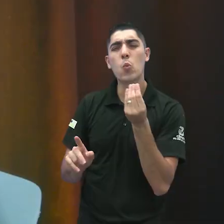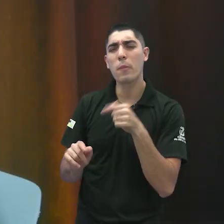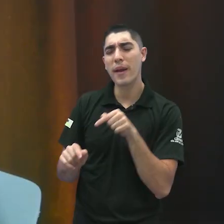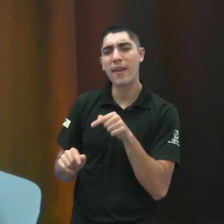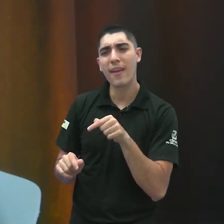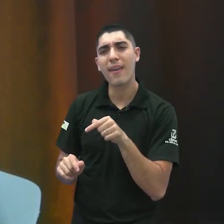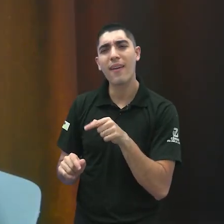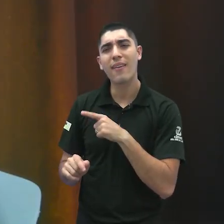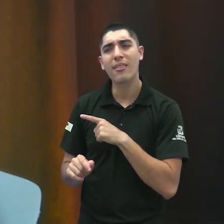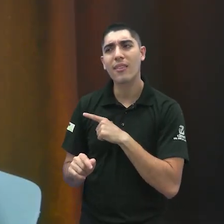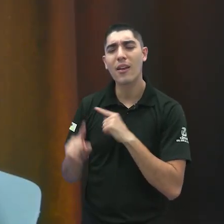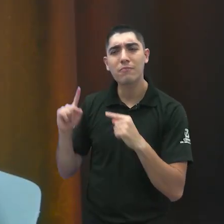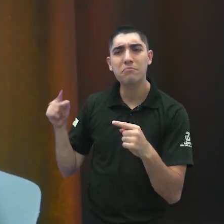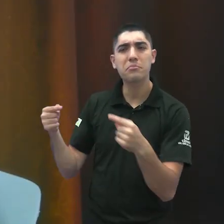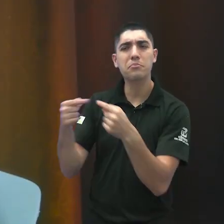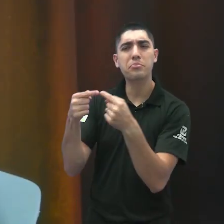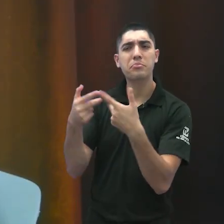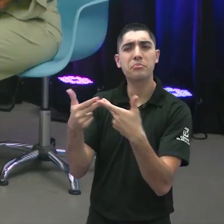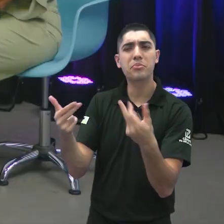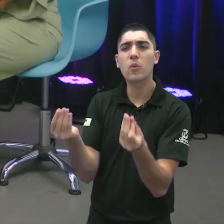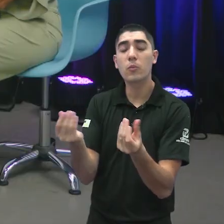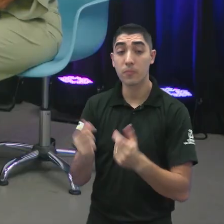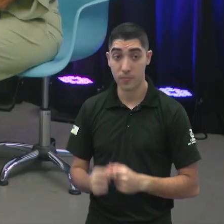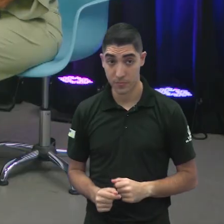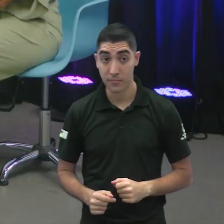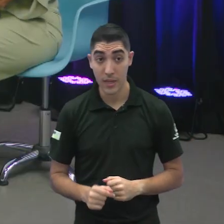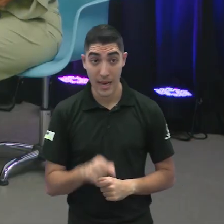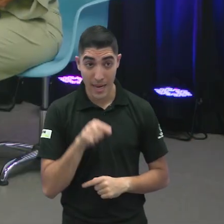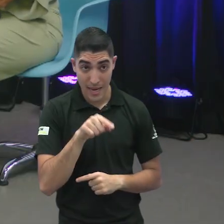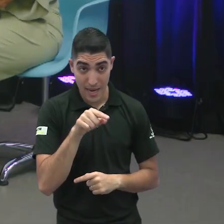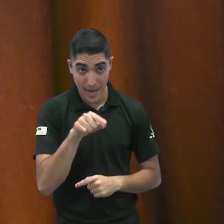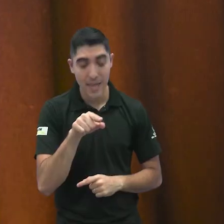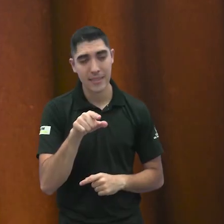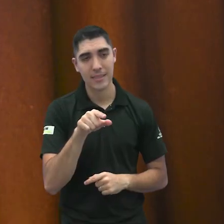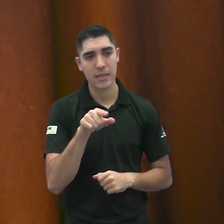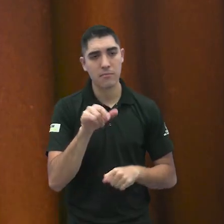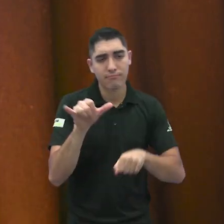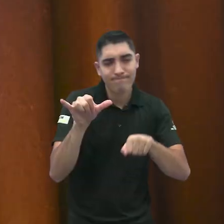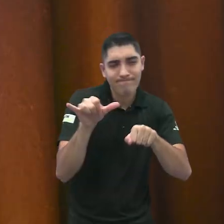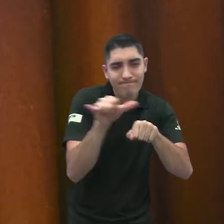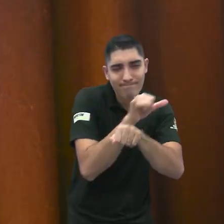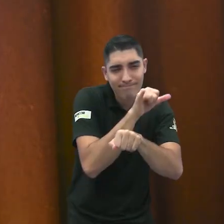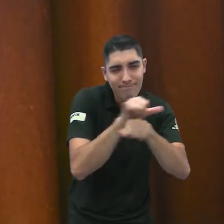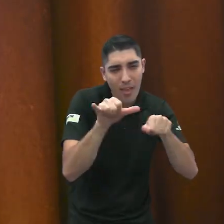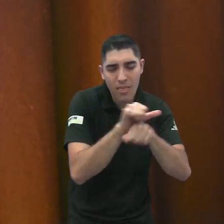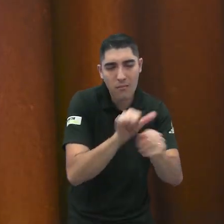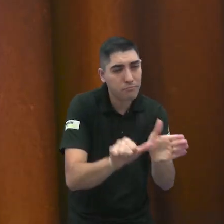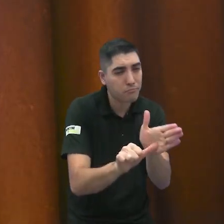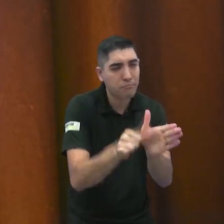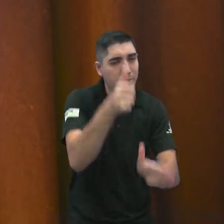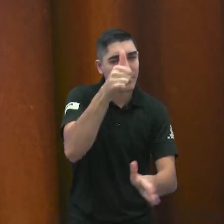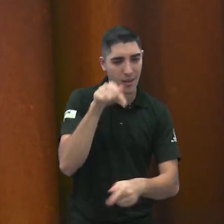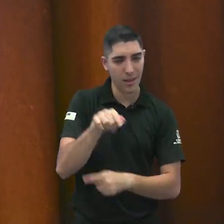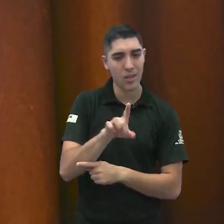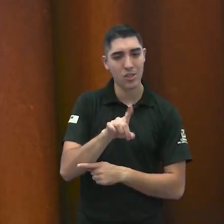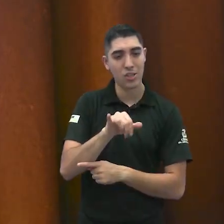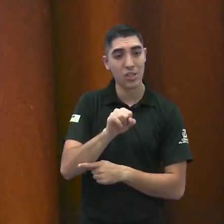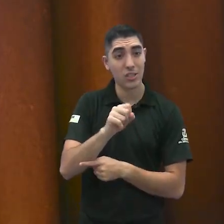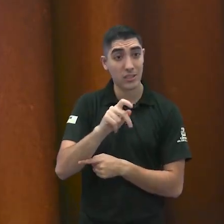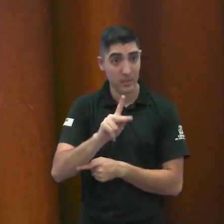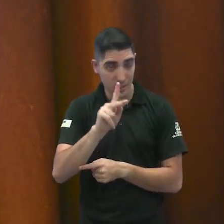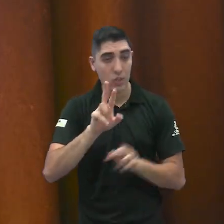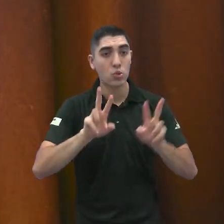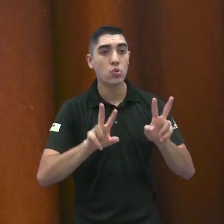essa origem em perfis claros? O DISC, ele foi uma das primeiras ferramentas, né, dos estudos